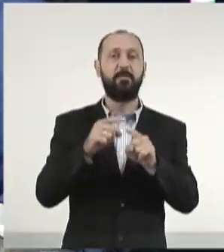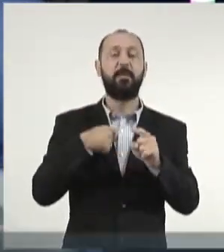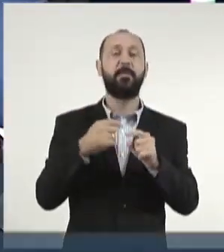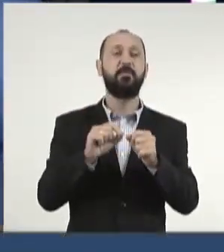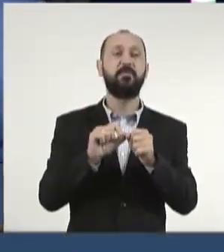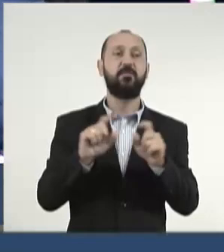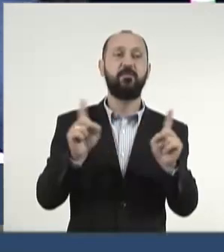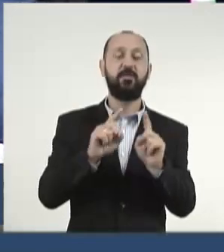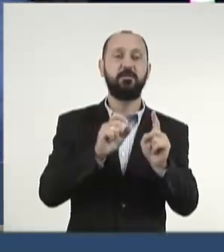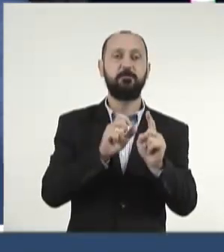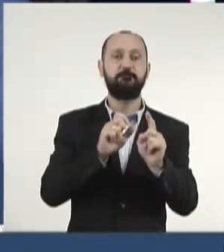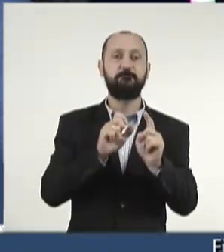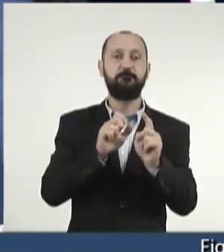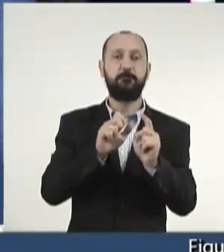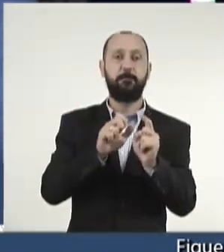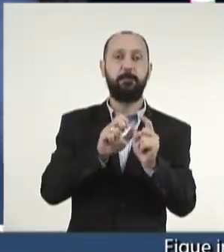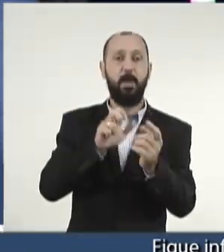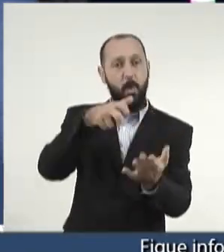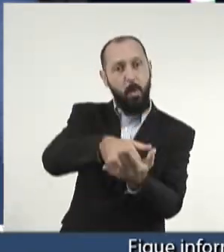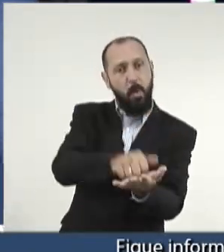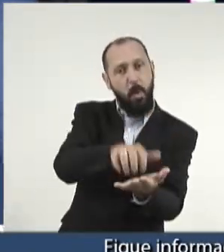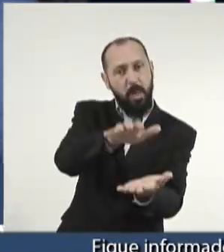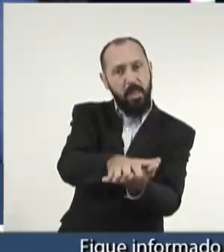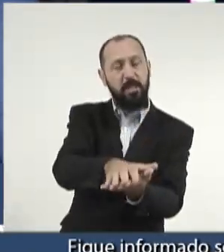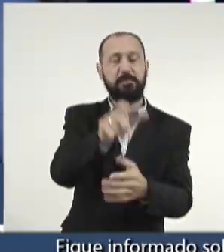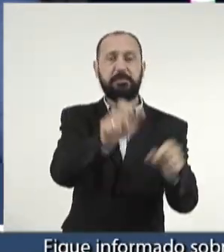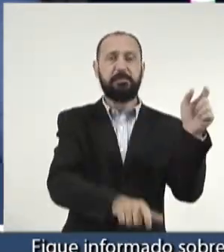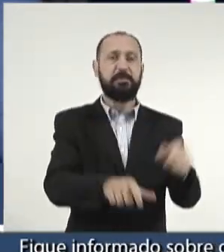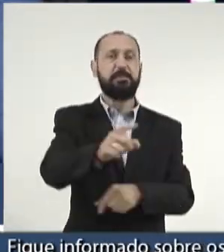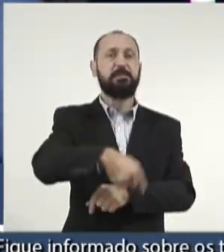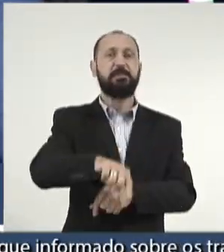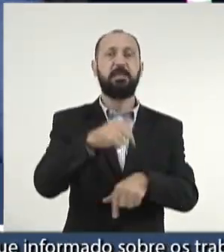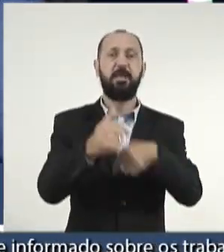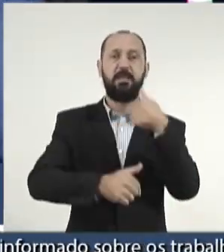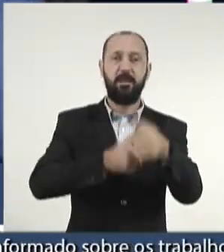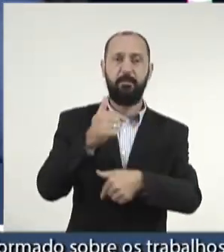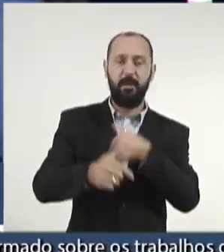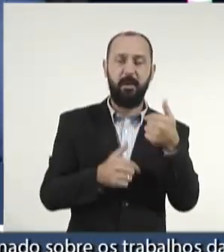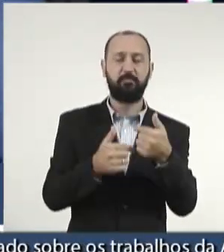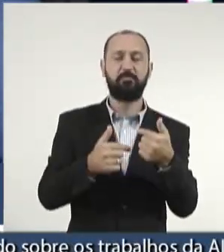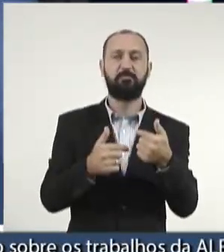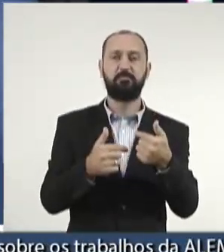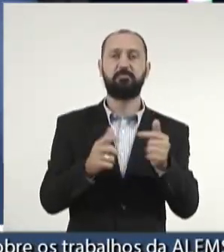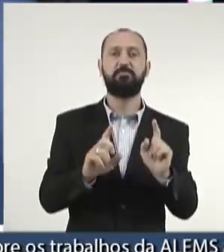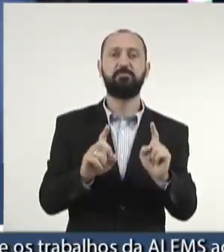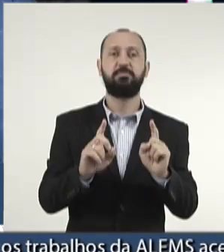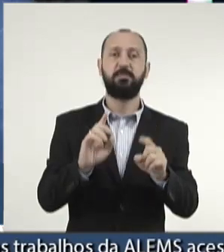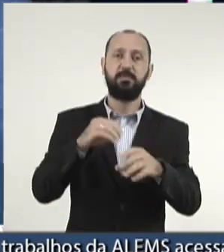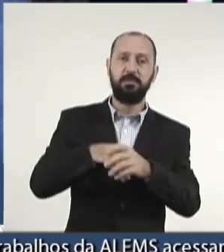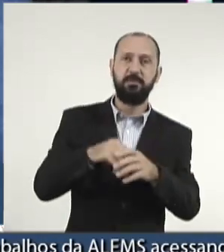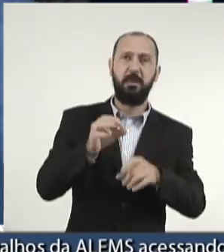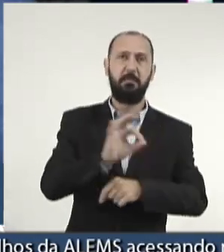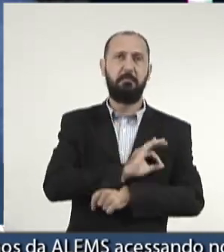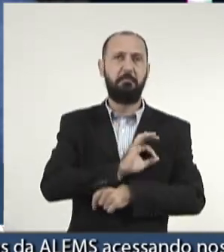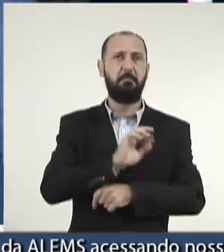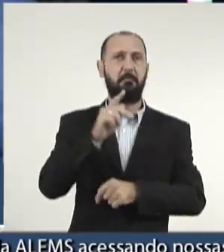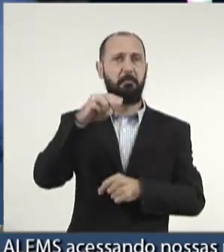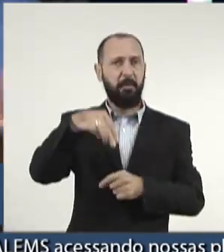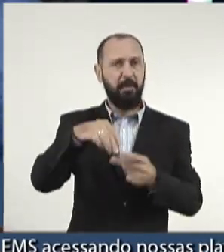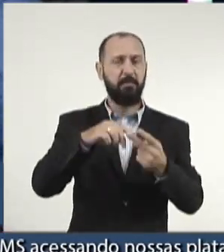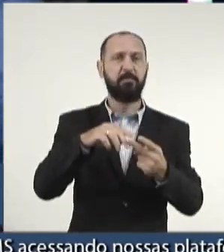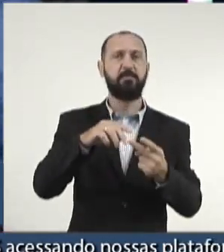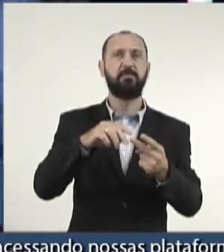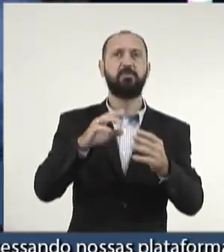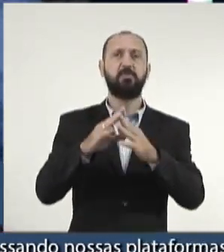sair condenando antecipadamente os profissionais que trabalharam e que trabalham, seja da Polícia Militar, dos